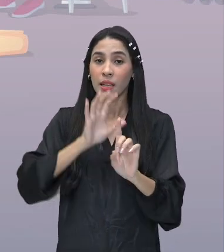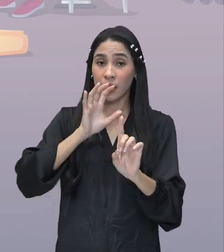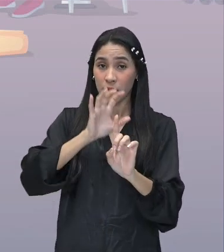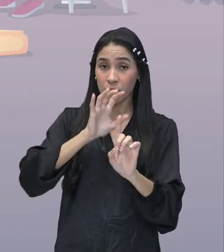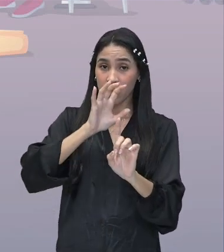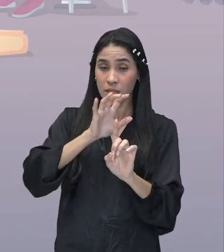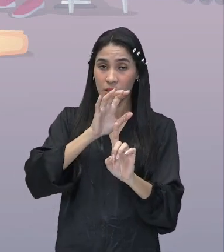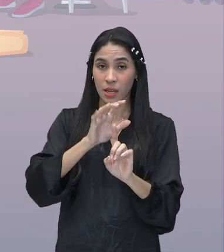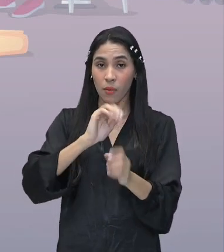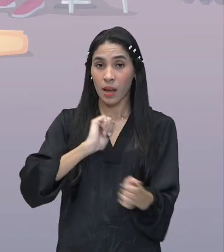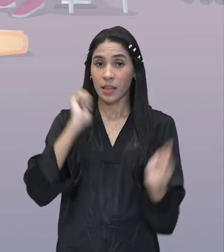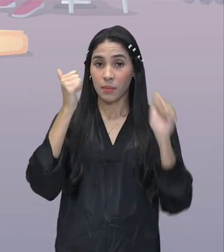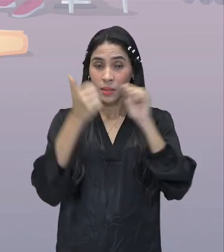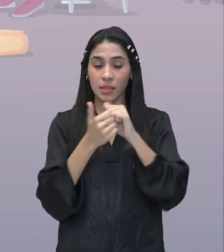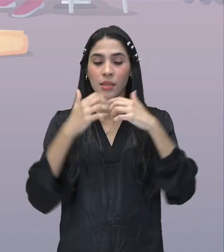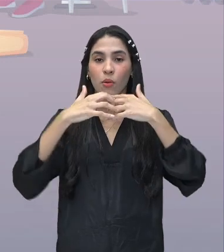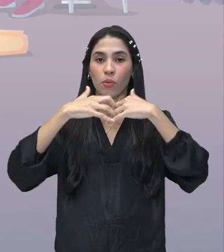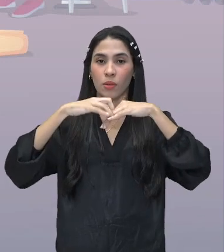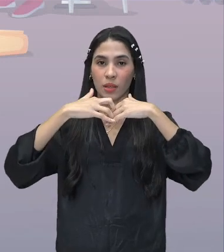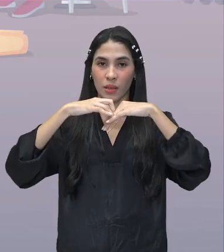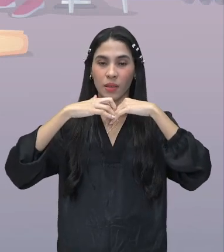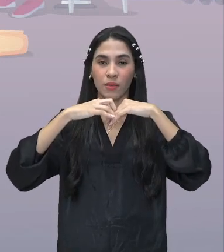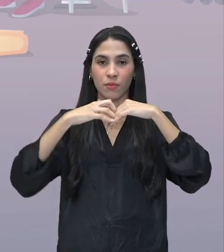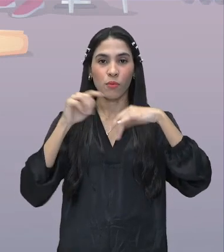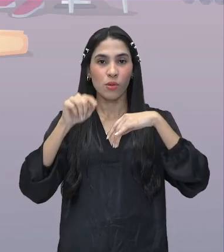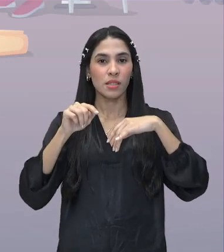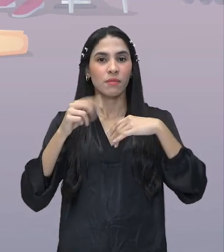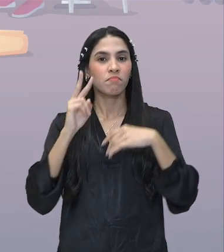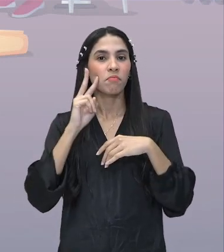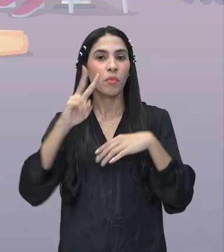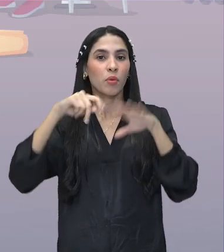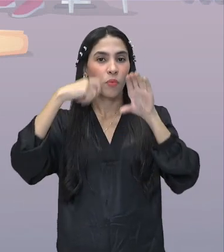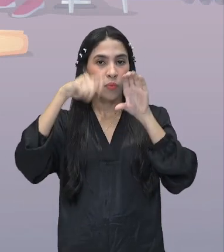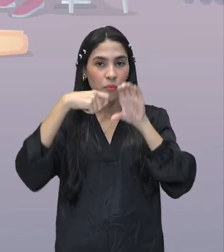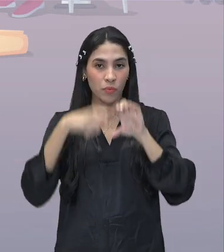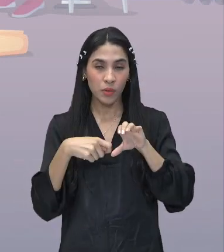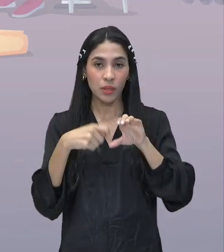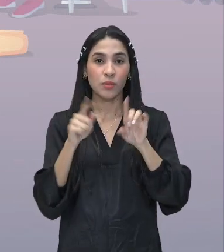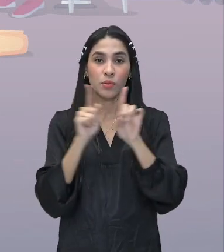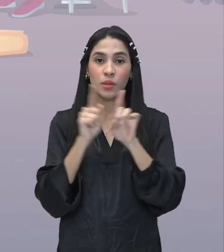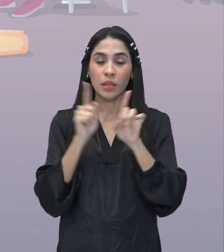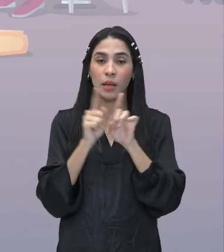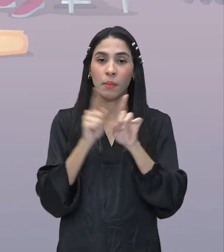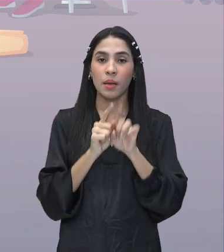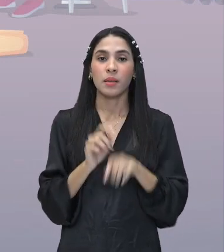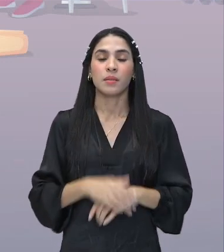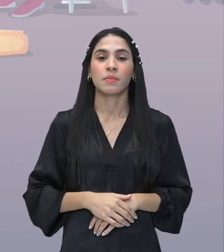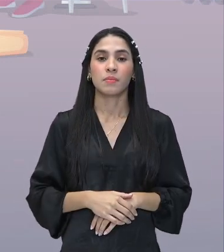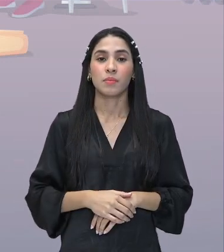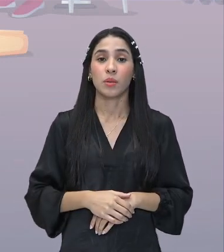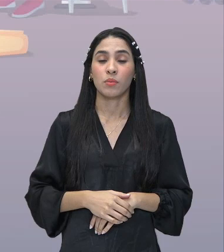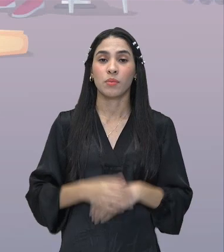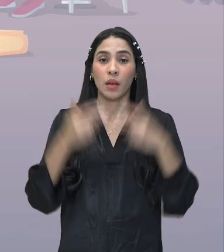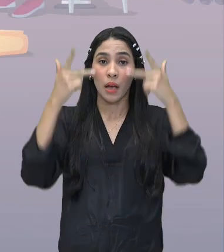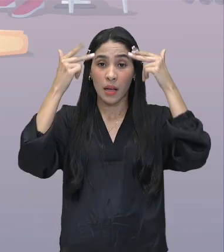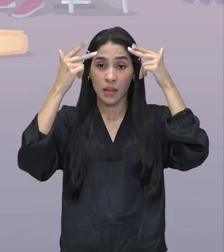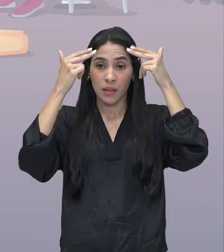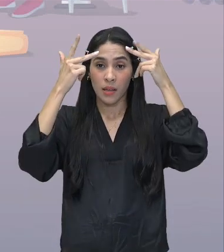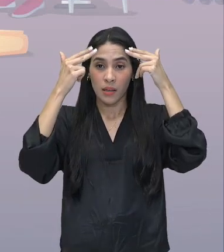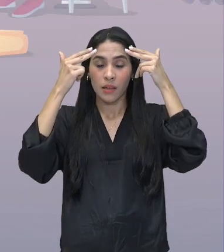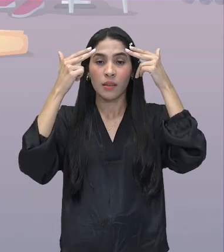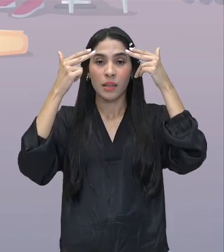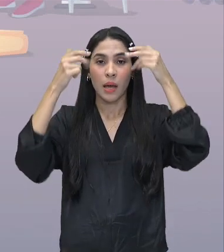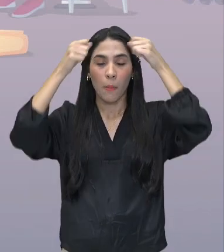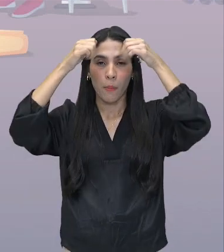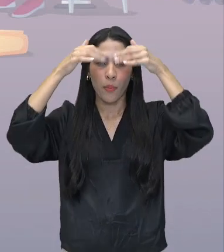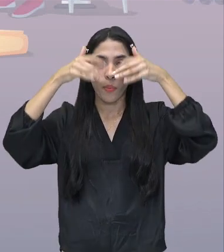essas adaptações neurais, como vocês viram ali no vídeo representado, né? Aumentando o número de sinapses entre os